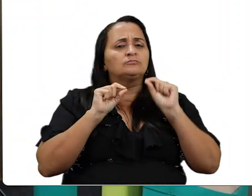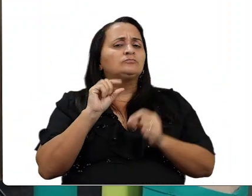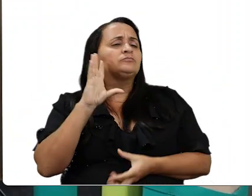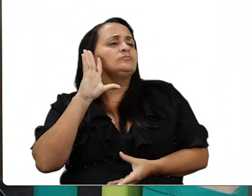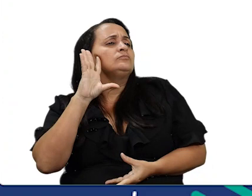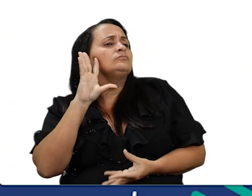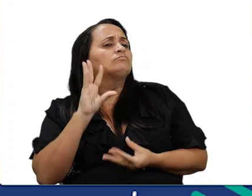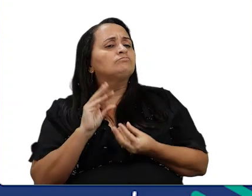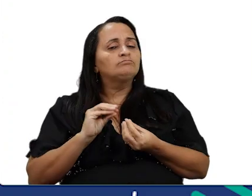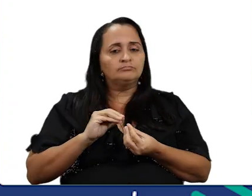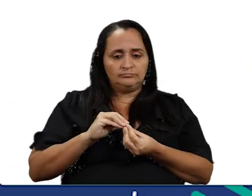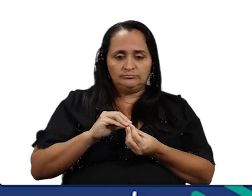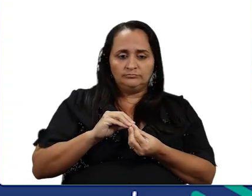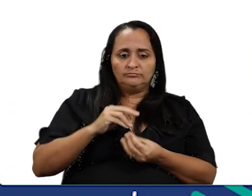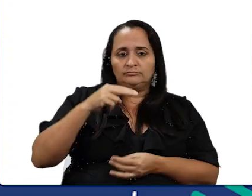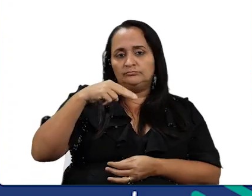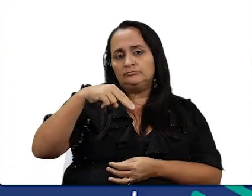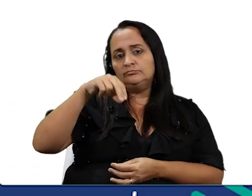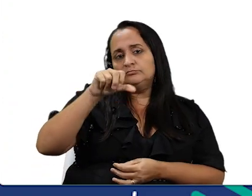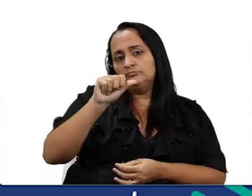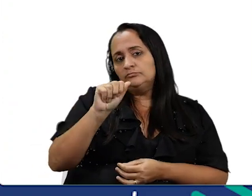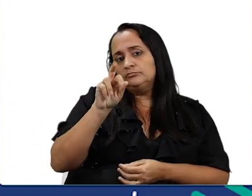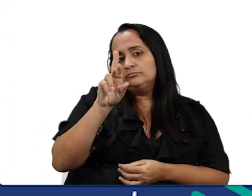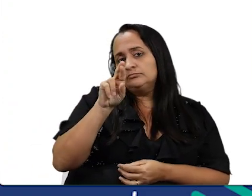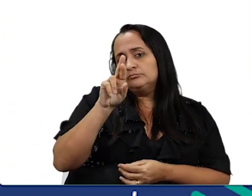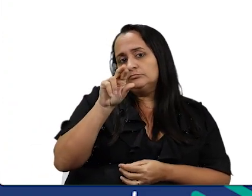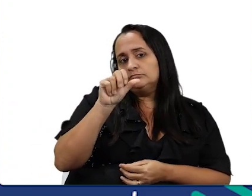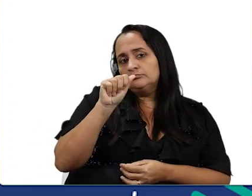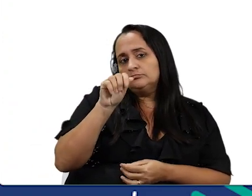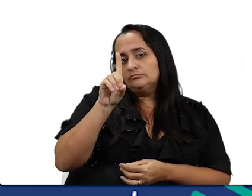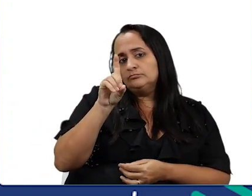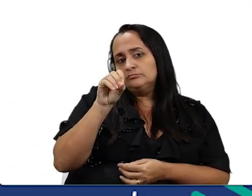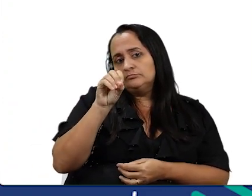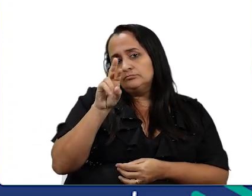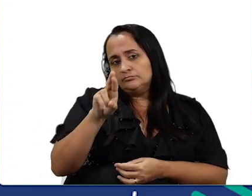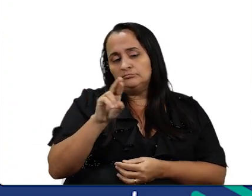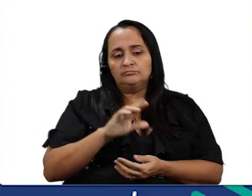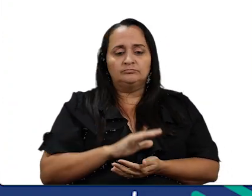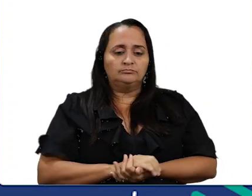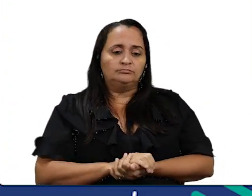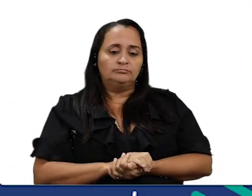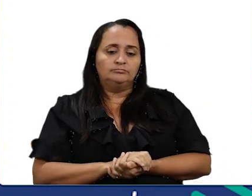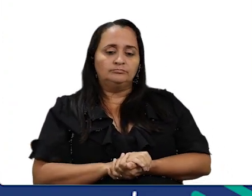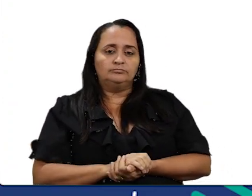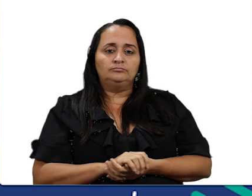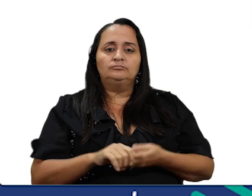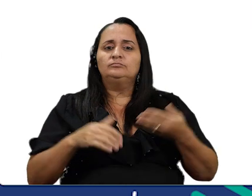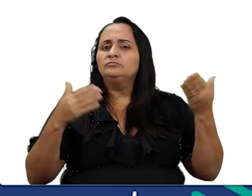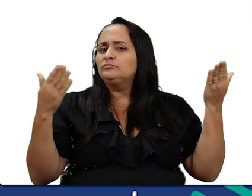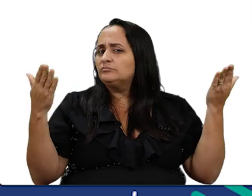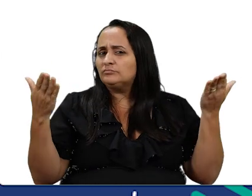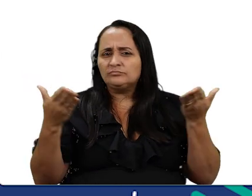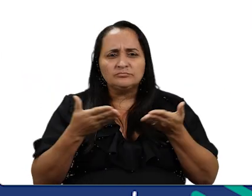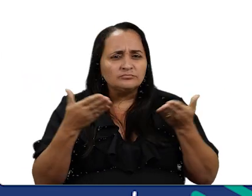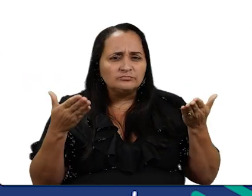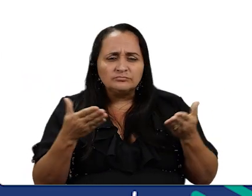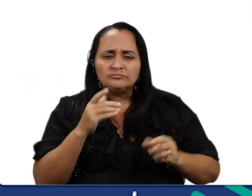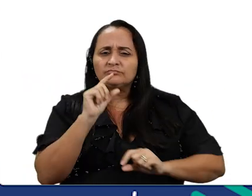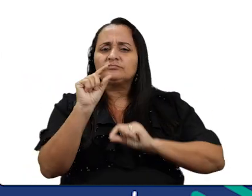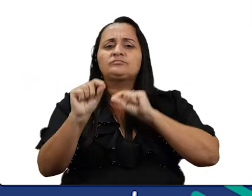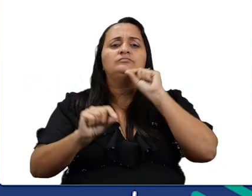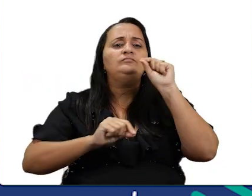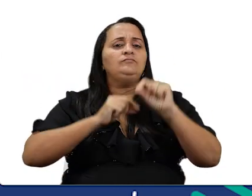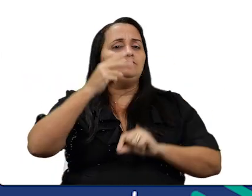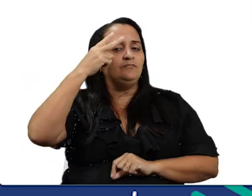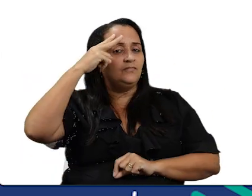conto, que é o narrador. Então, na nossa aula de hoje, que história é